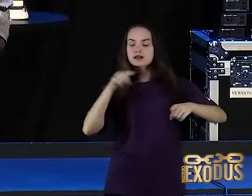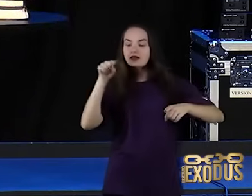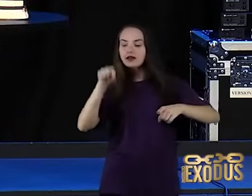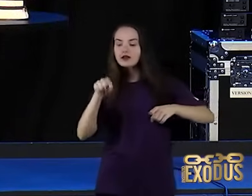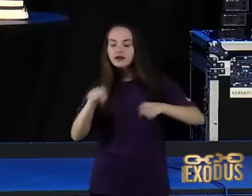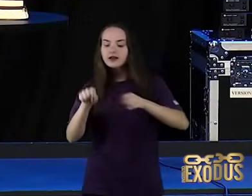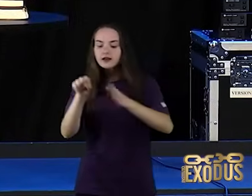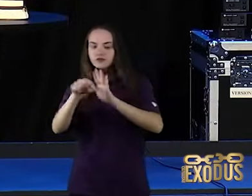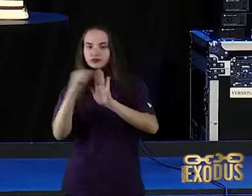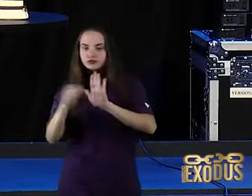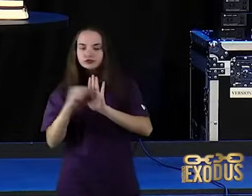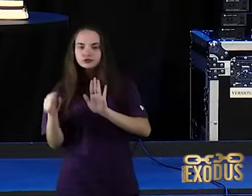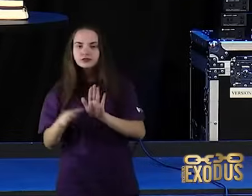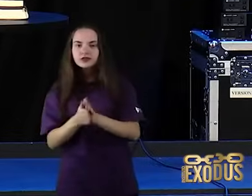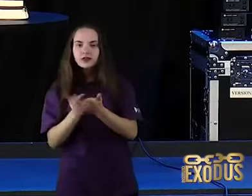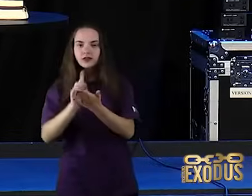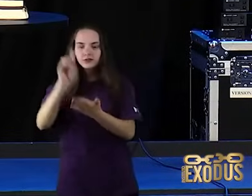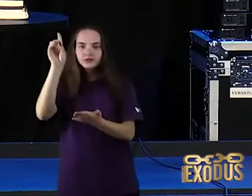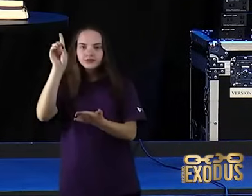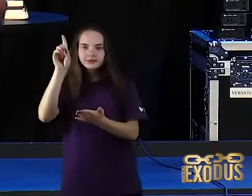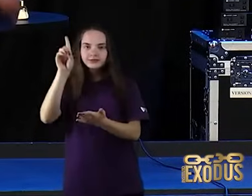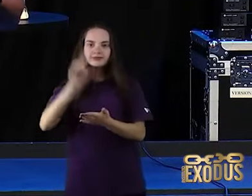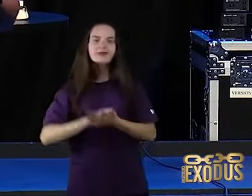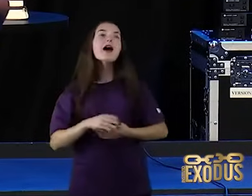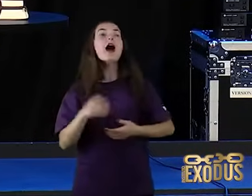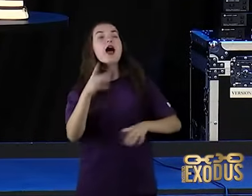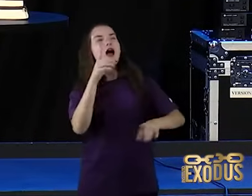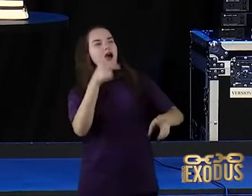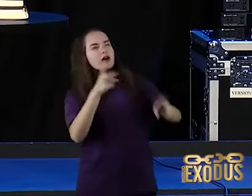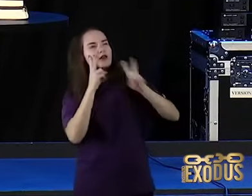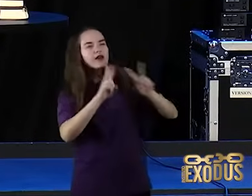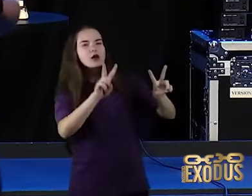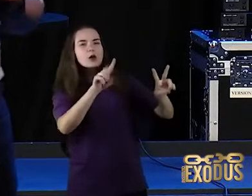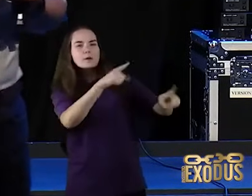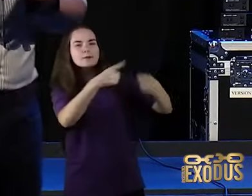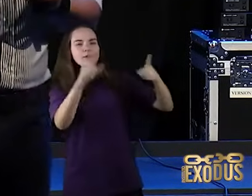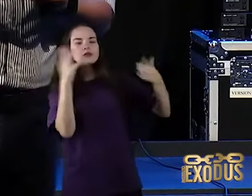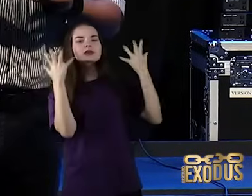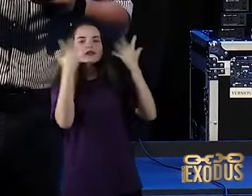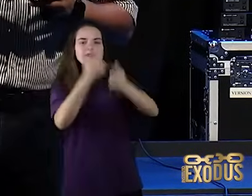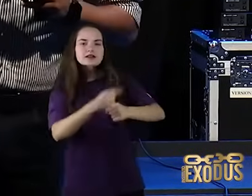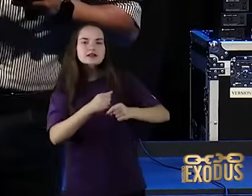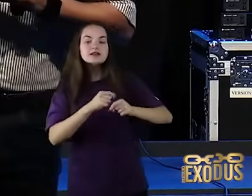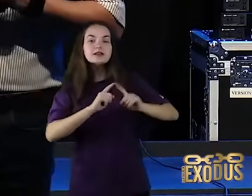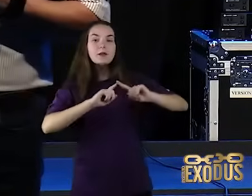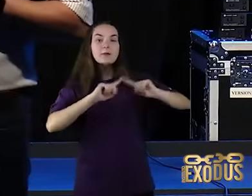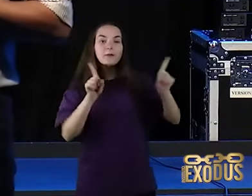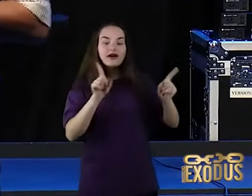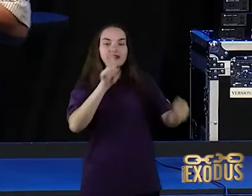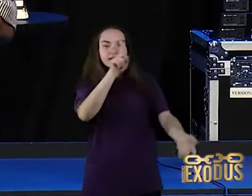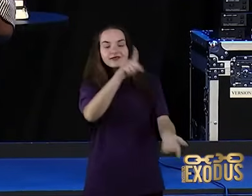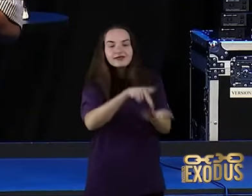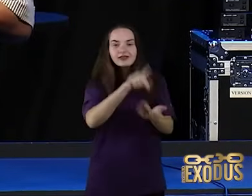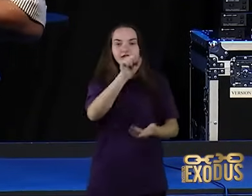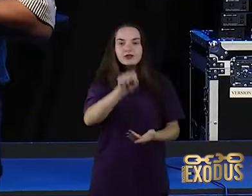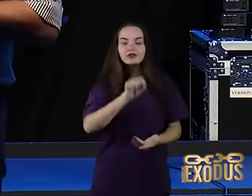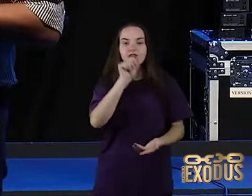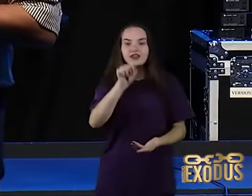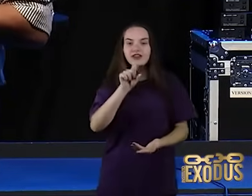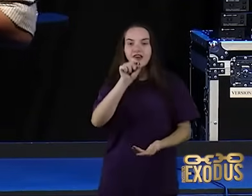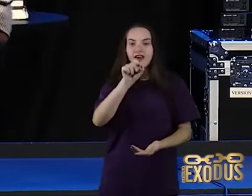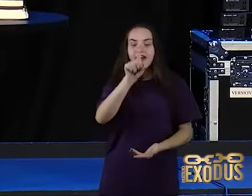Sagrada você fala que canção linda mas na verdade as canções são pedaços das